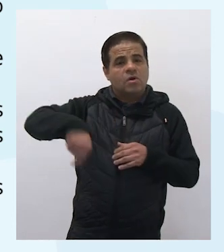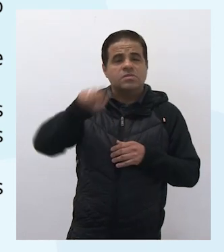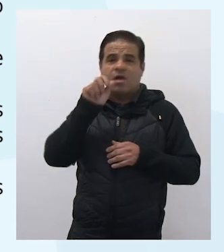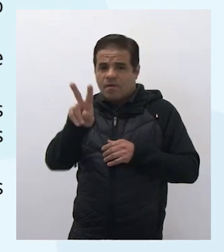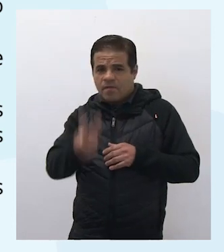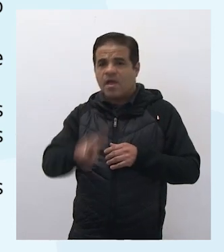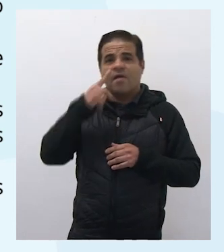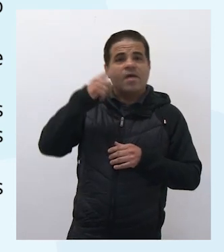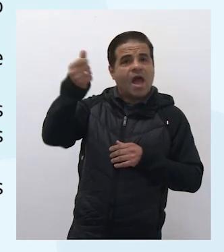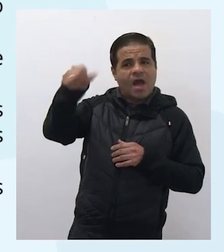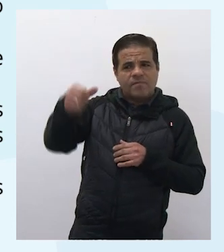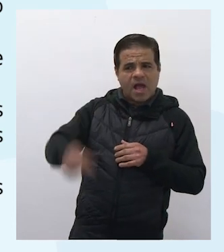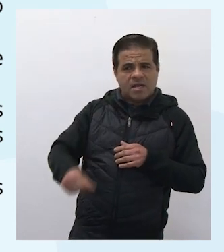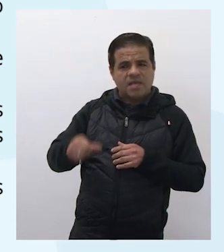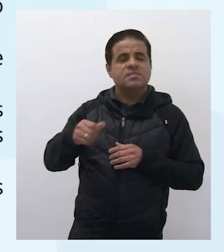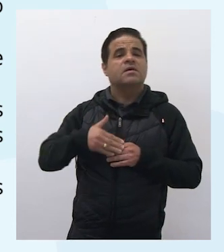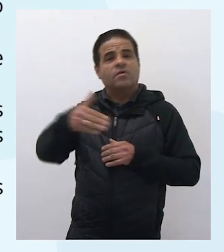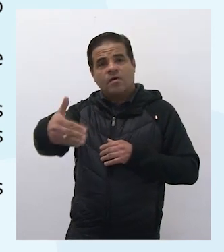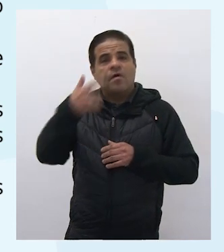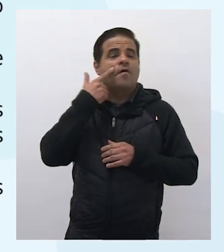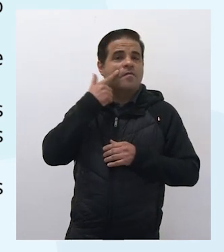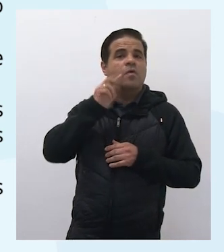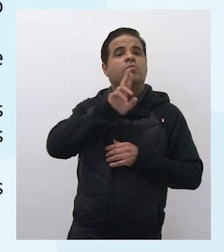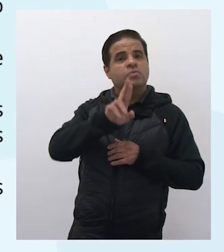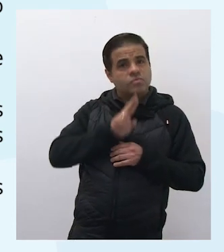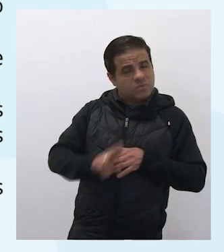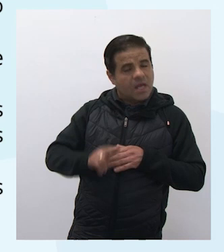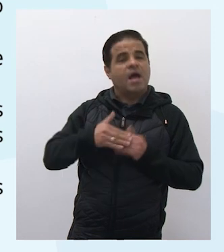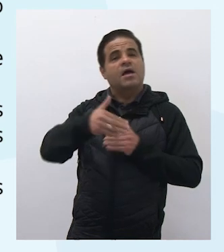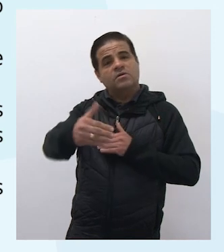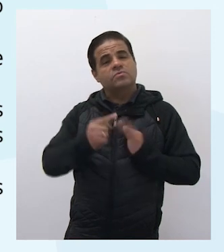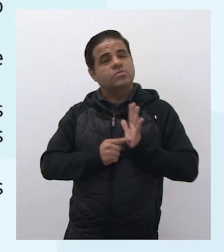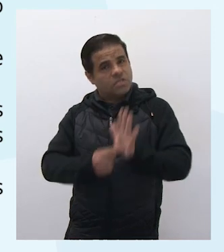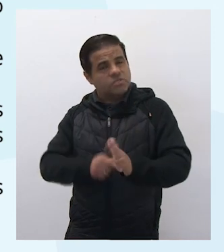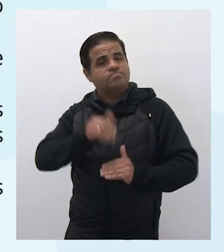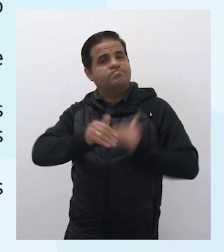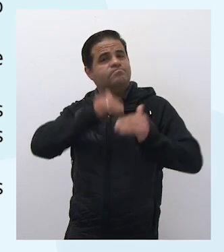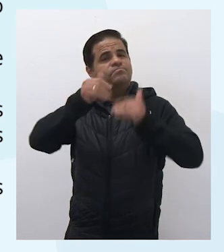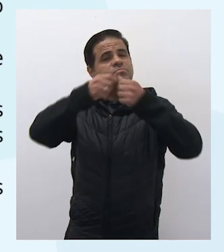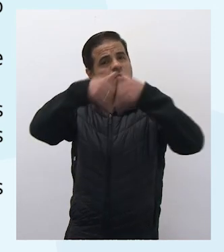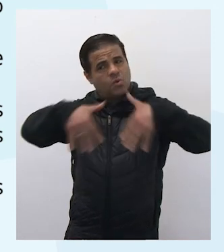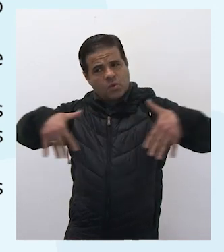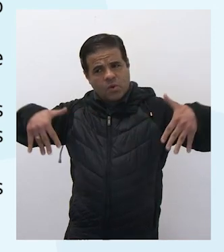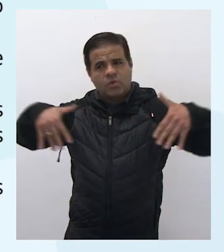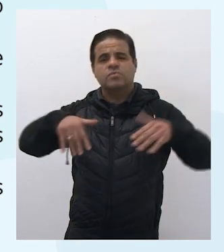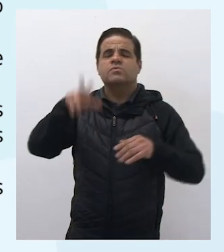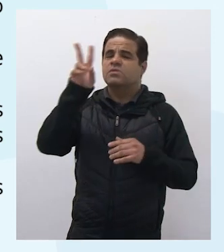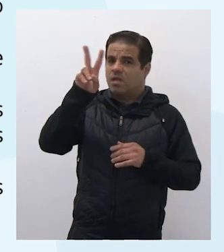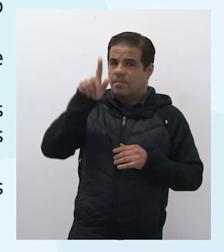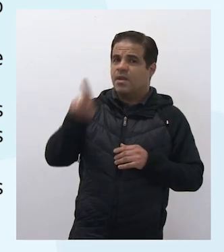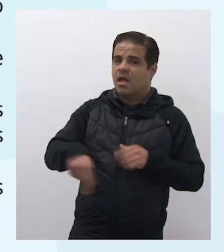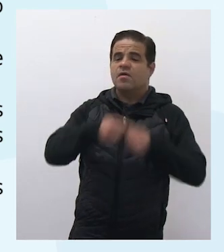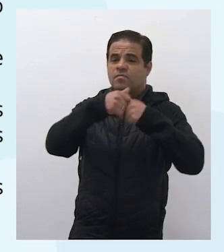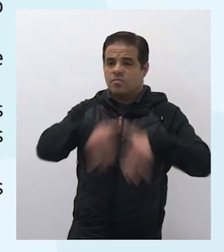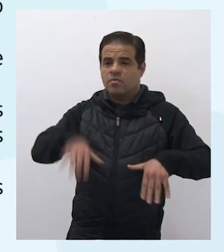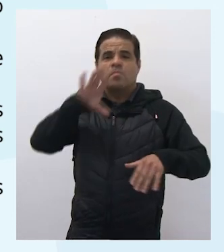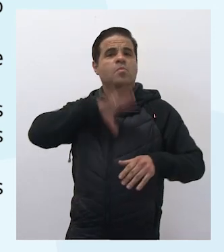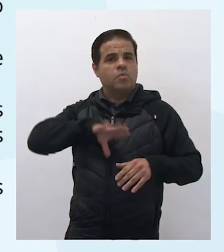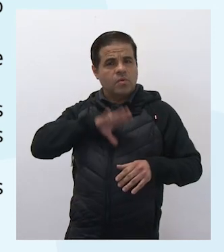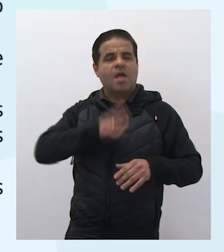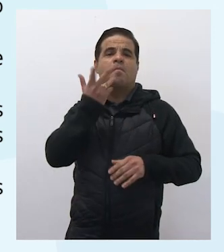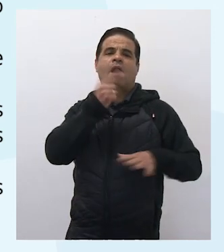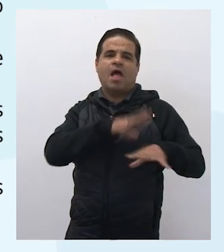olhar a avaliação desse momento, dos resultados dos indicativos de desempenho e de fluxo, lembrando que desempenho é de português e